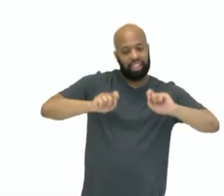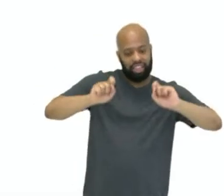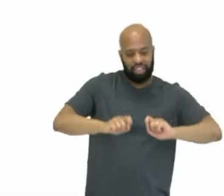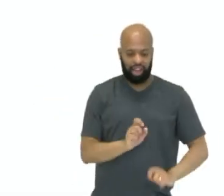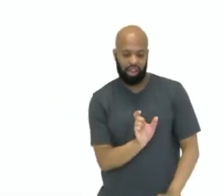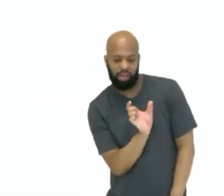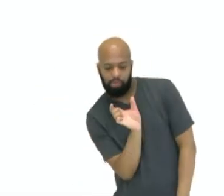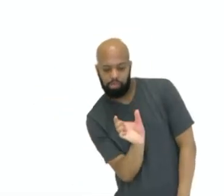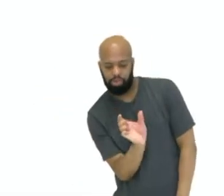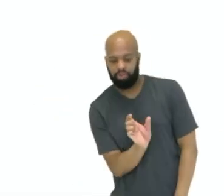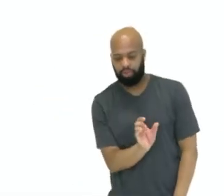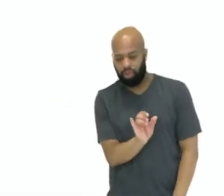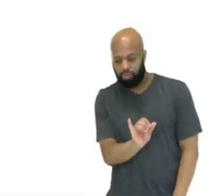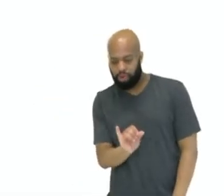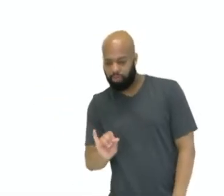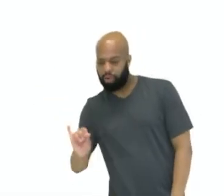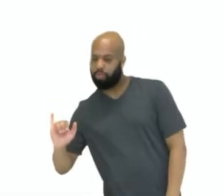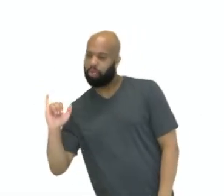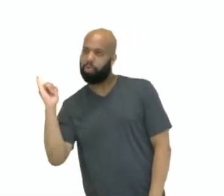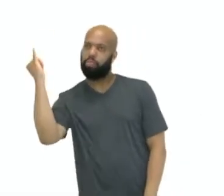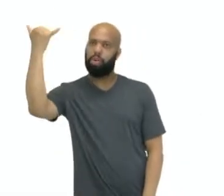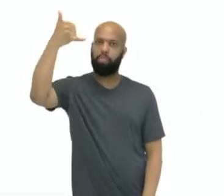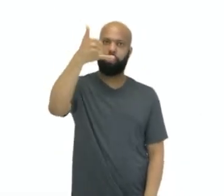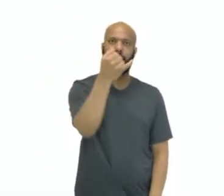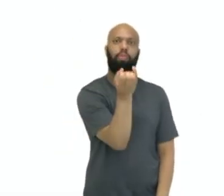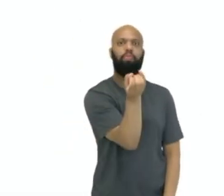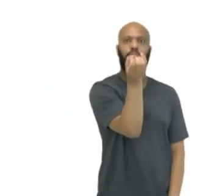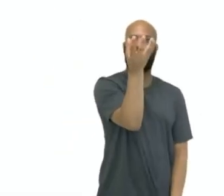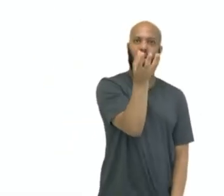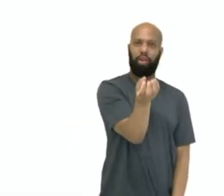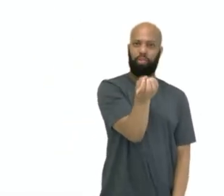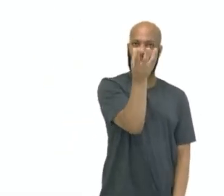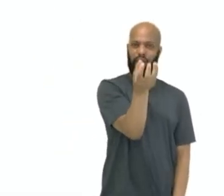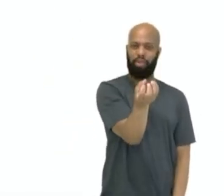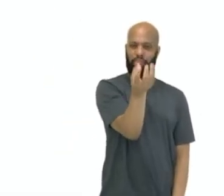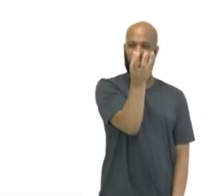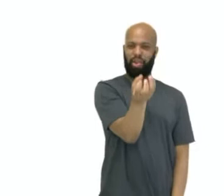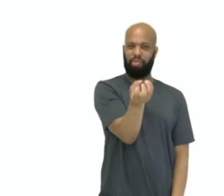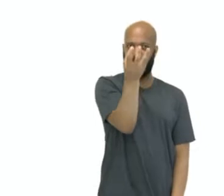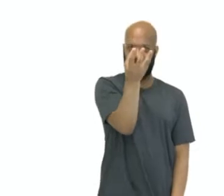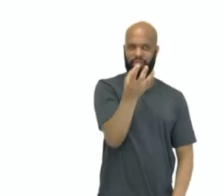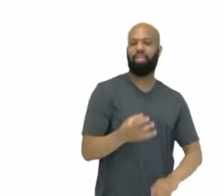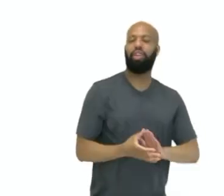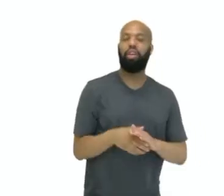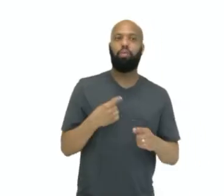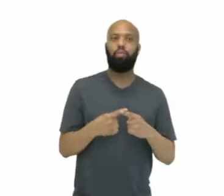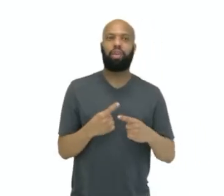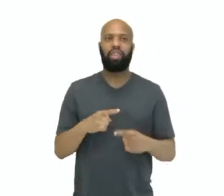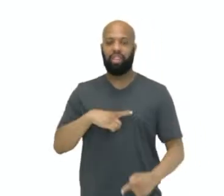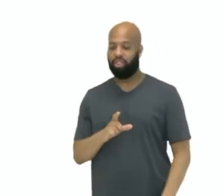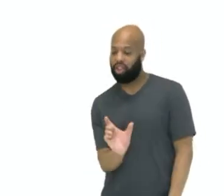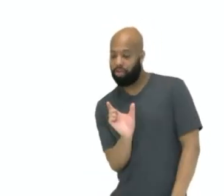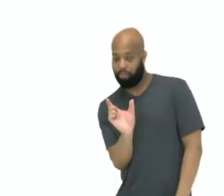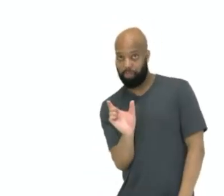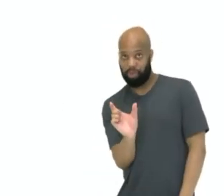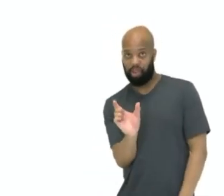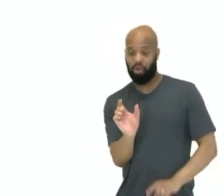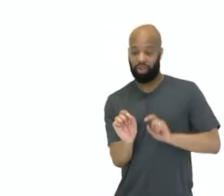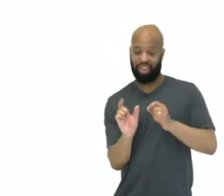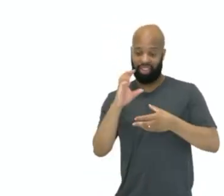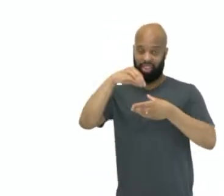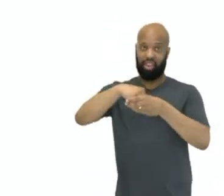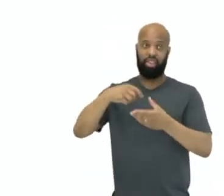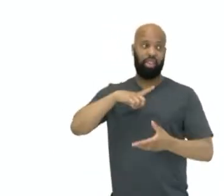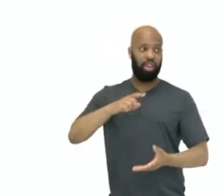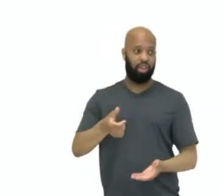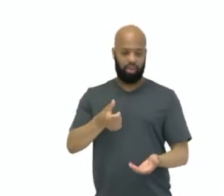elétrica. Então, por exemplo, aqui na pilha, é a minha fonte. Tem energia química que está sendo convertida em elétrica. Nós